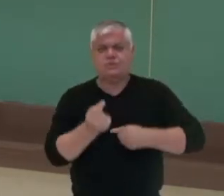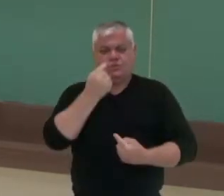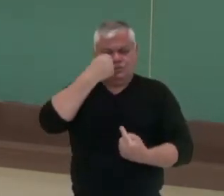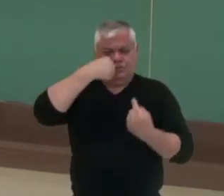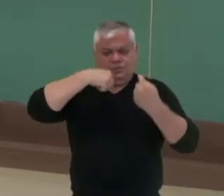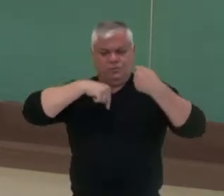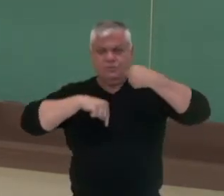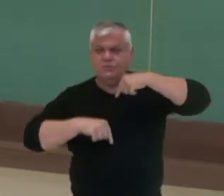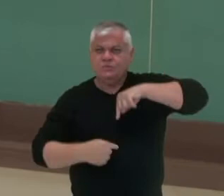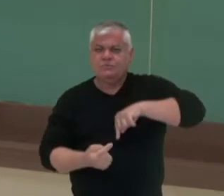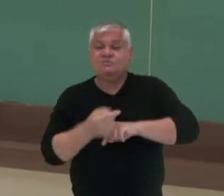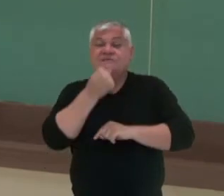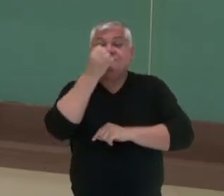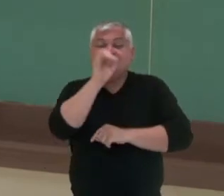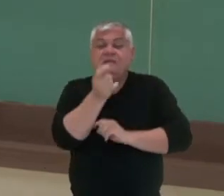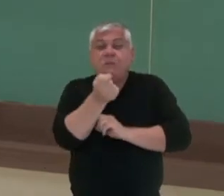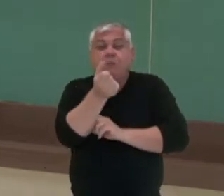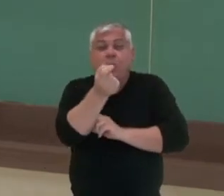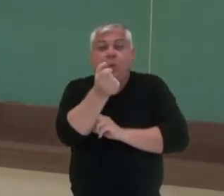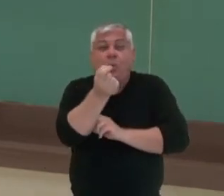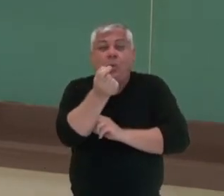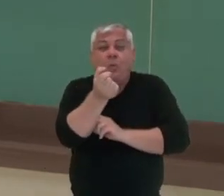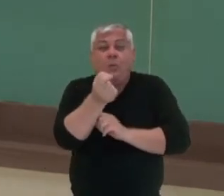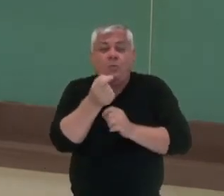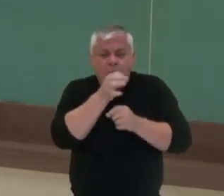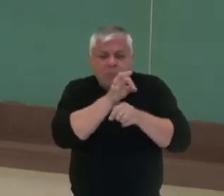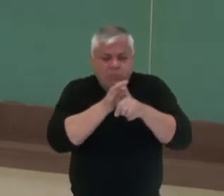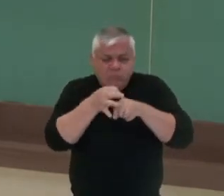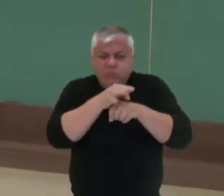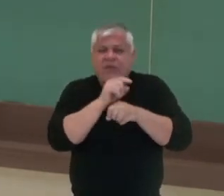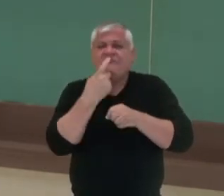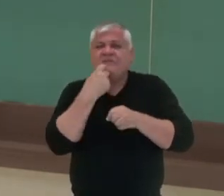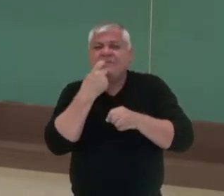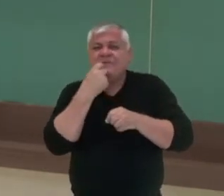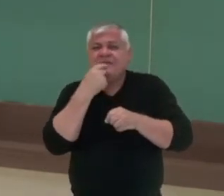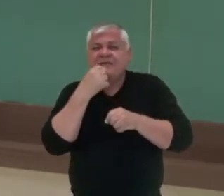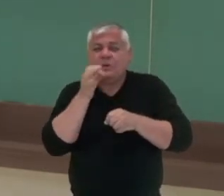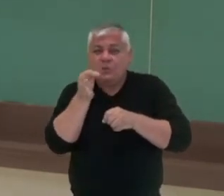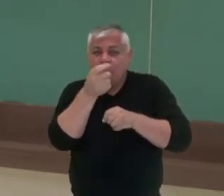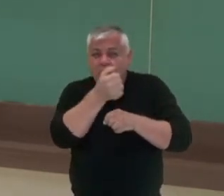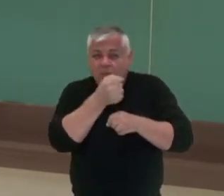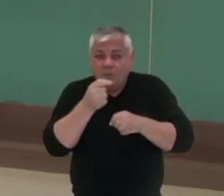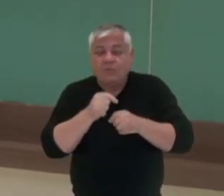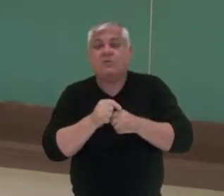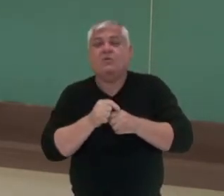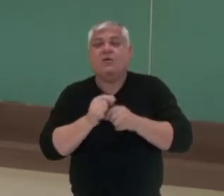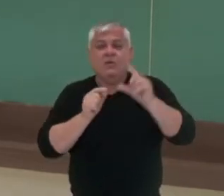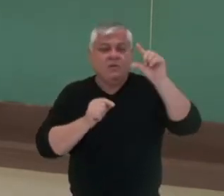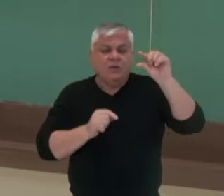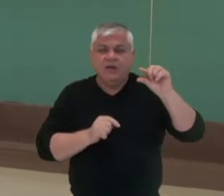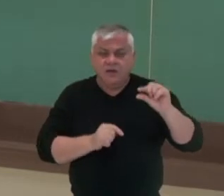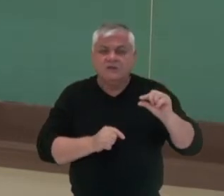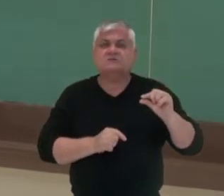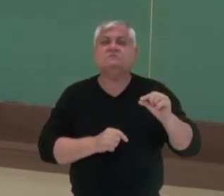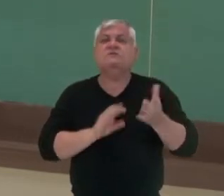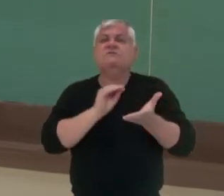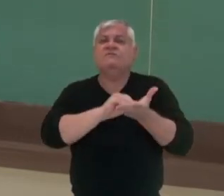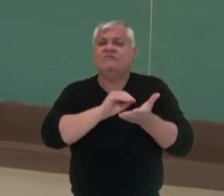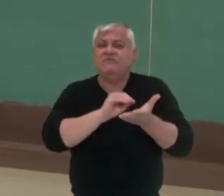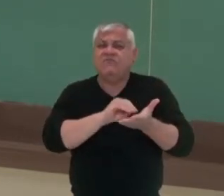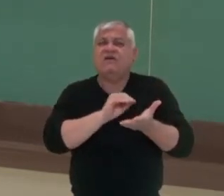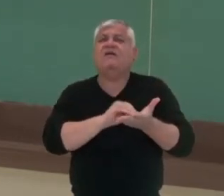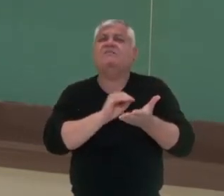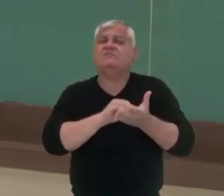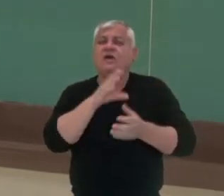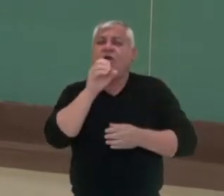uma baixa quantidade desses glóbulos vermelhos, né, das hemácias, nós temos baixa quantidade das hemoglobinas e